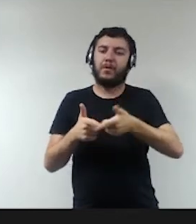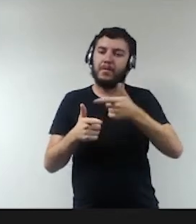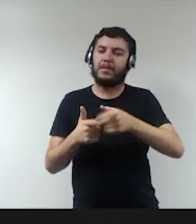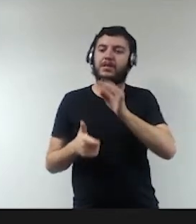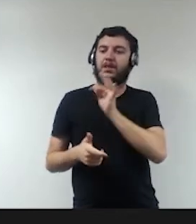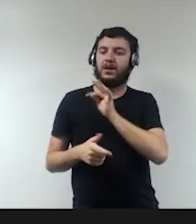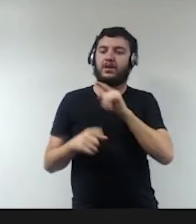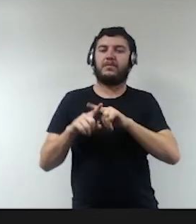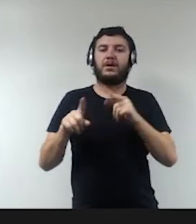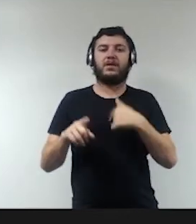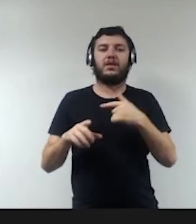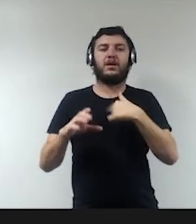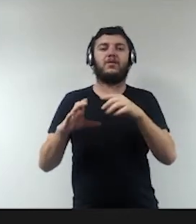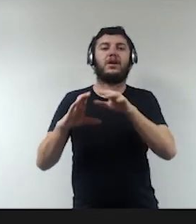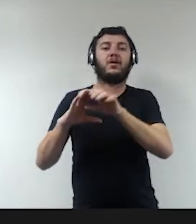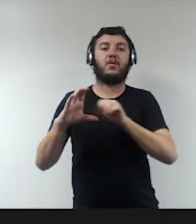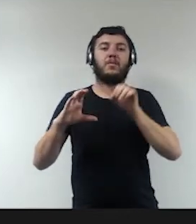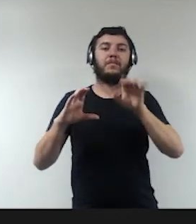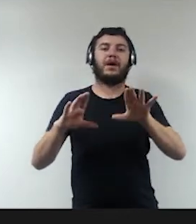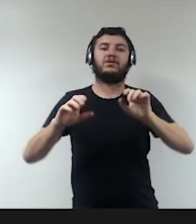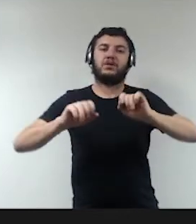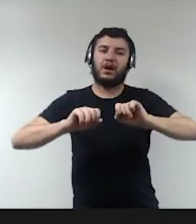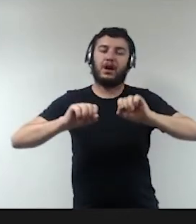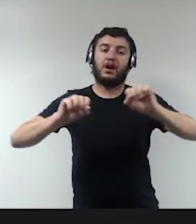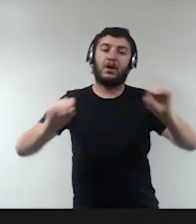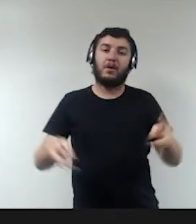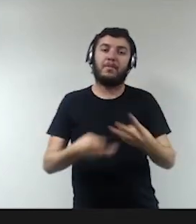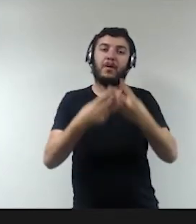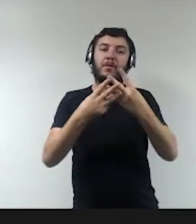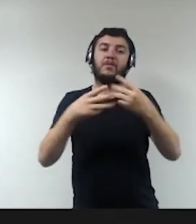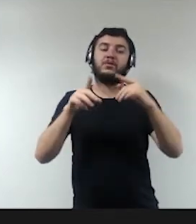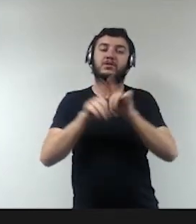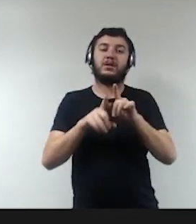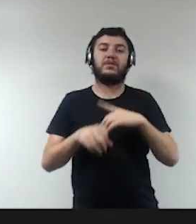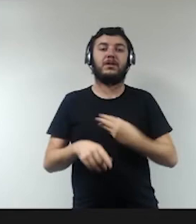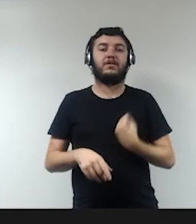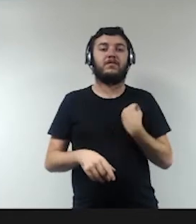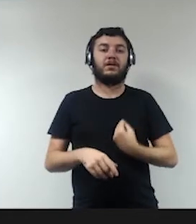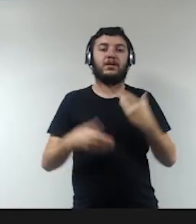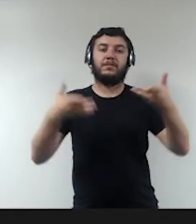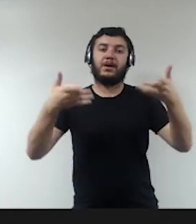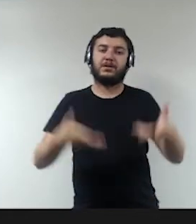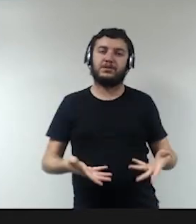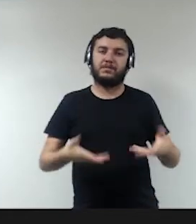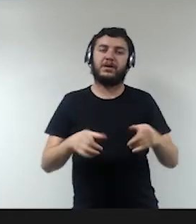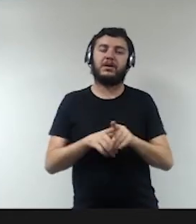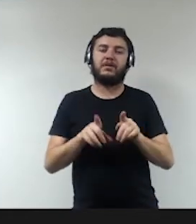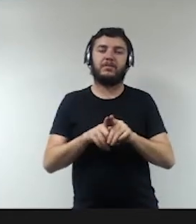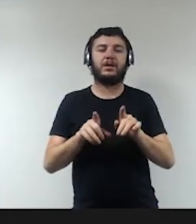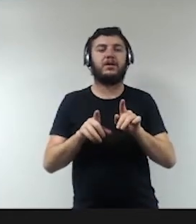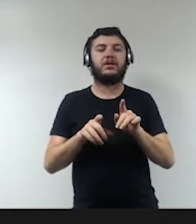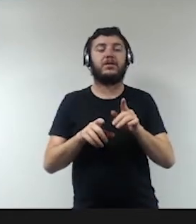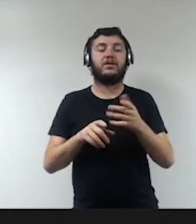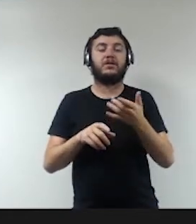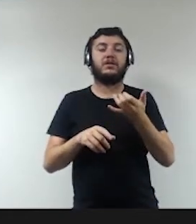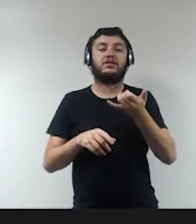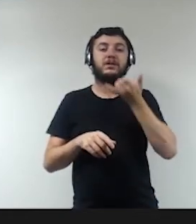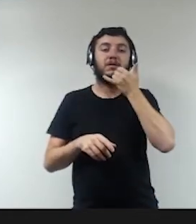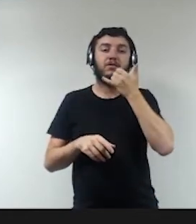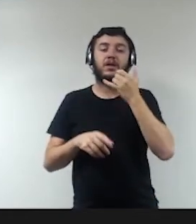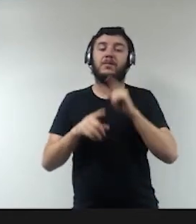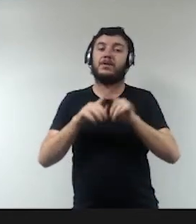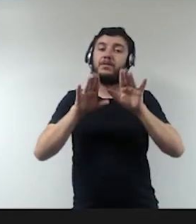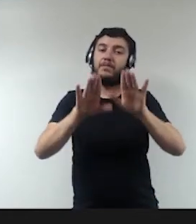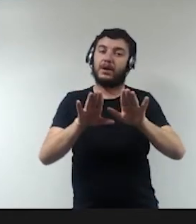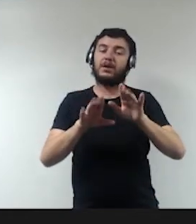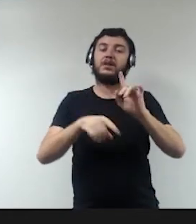ia compartilhar um PowerPoint, acabei tendo que seguir no Zoom pelo celular, mas depois eu posso até disponibilizar do